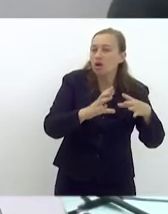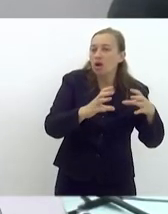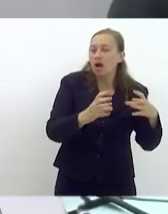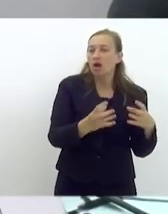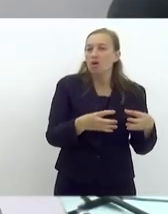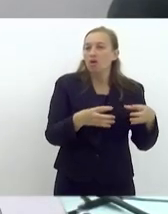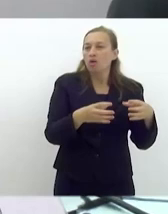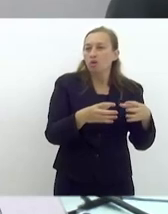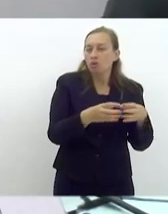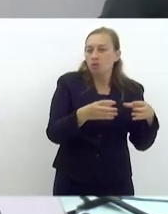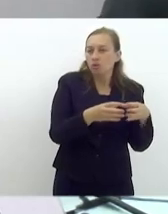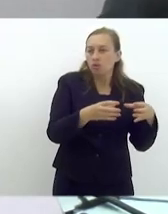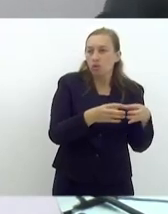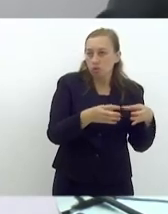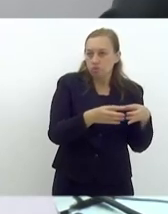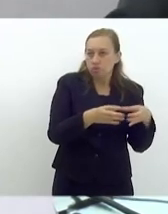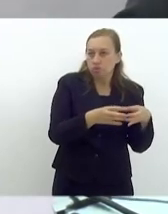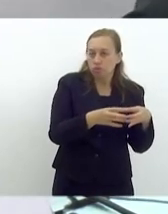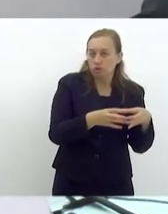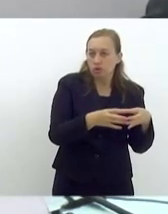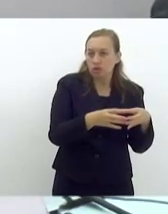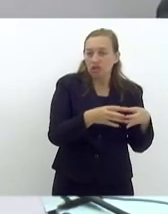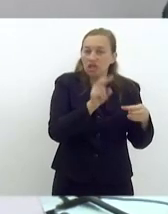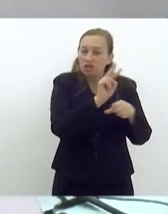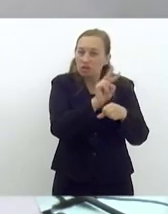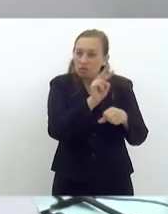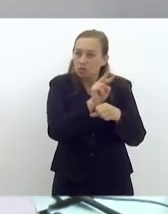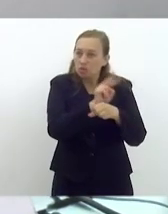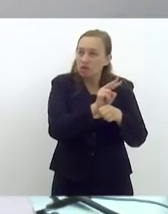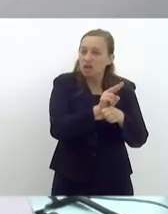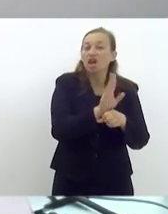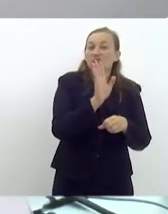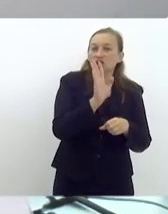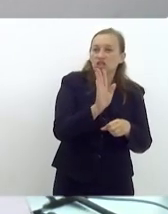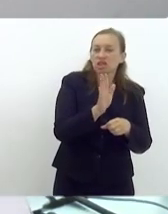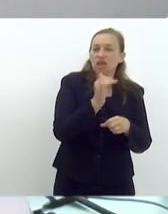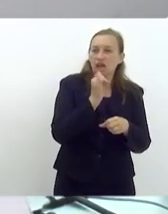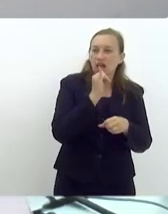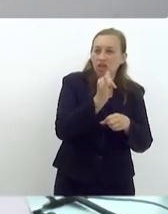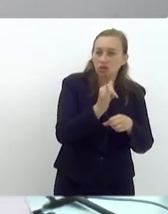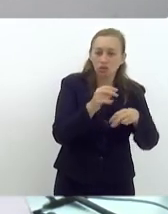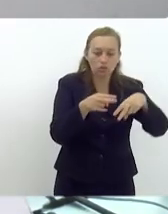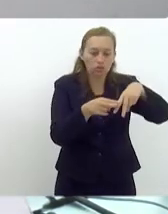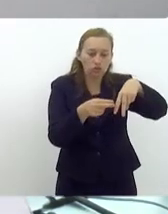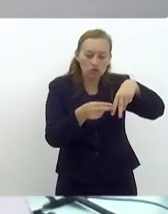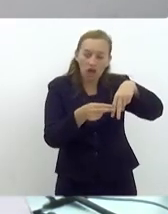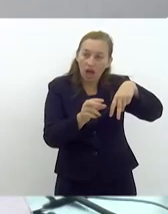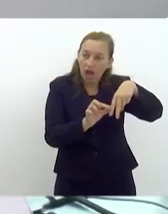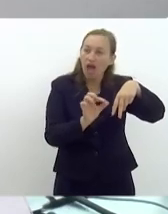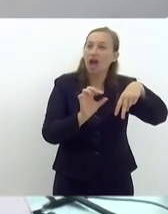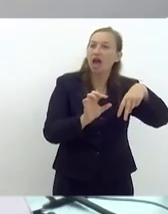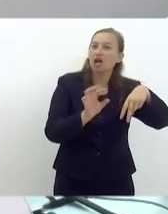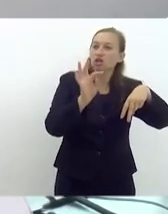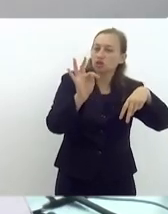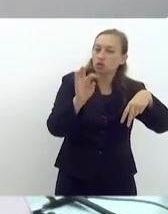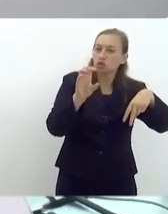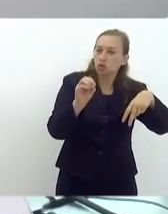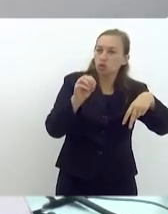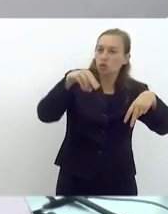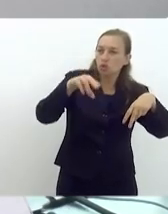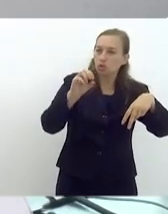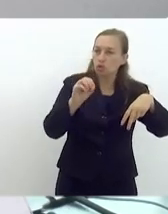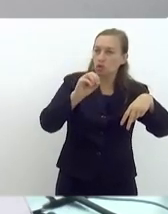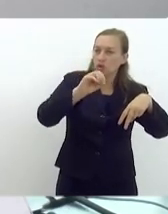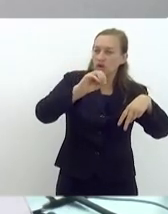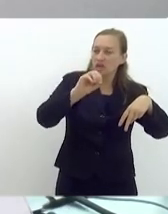e a tornozeleira eletrônica que já virou lei Mas ainda não tem sido efetivada seria uma grande